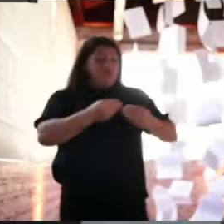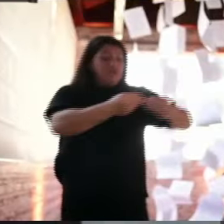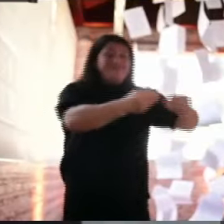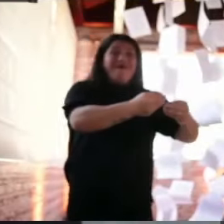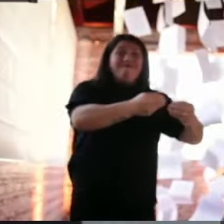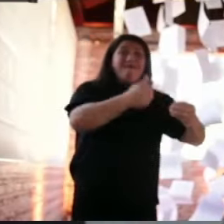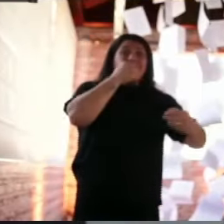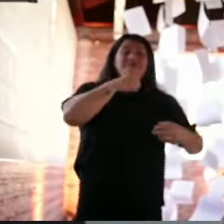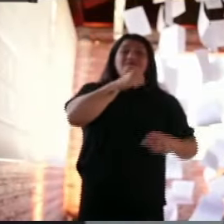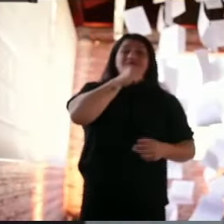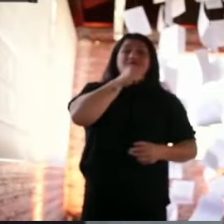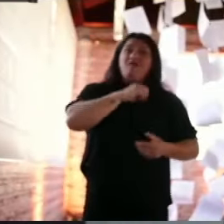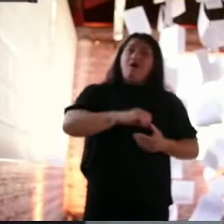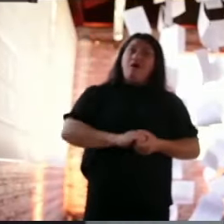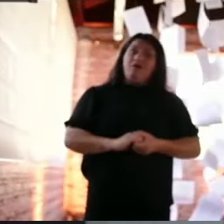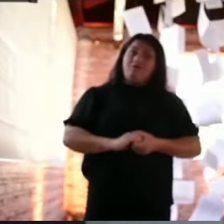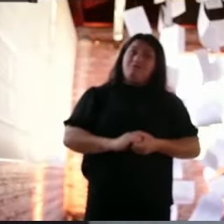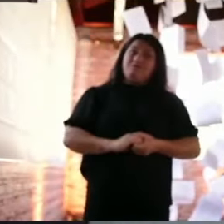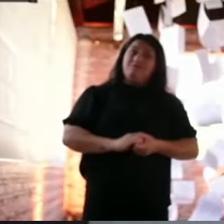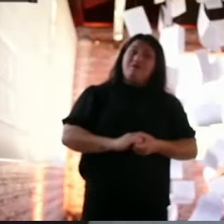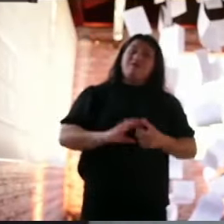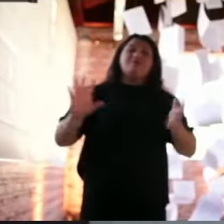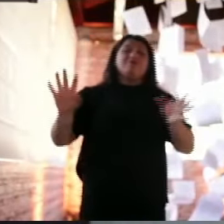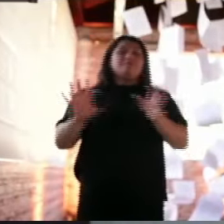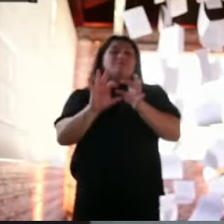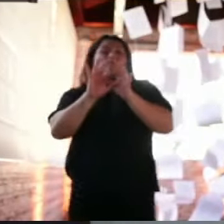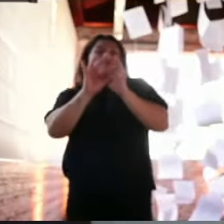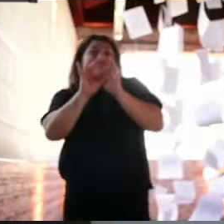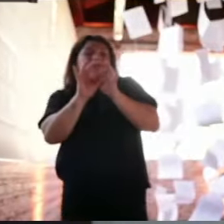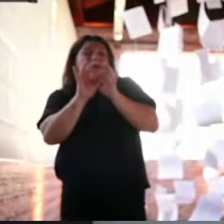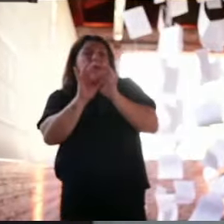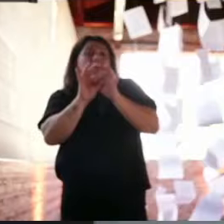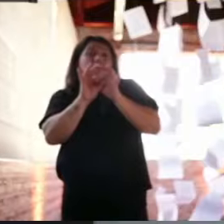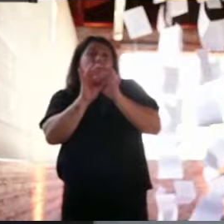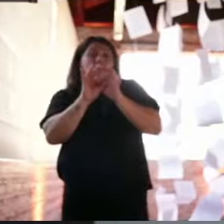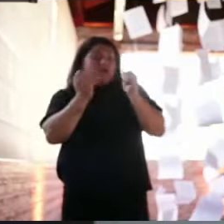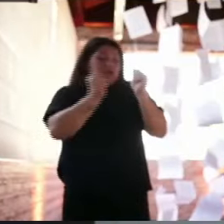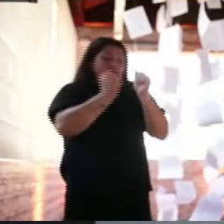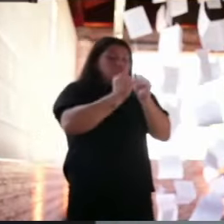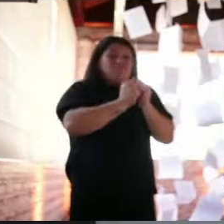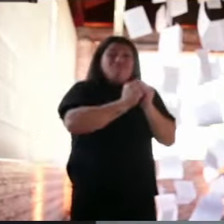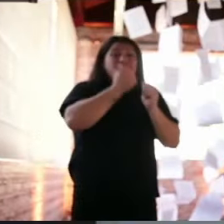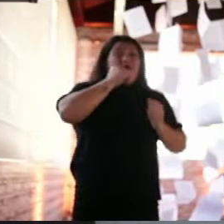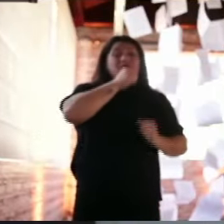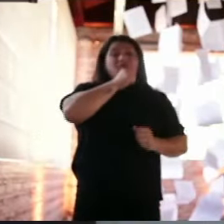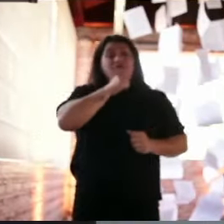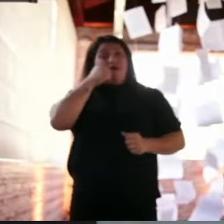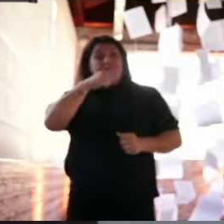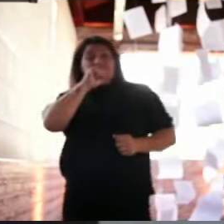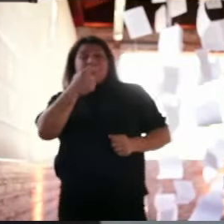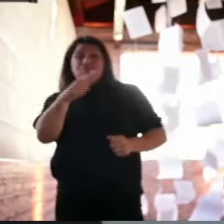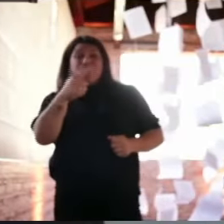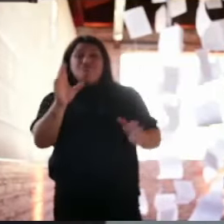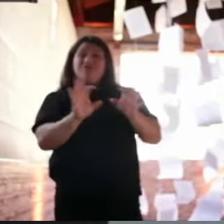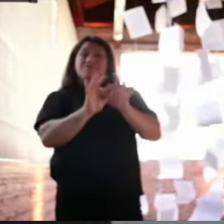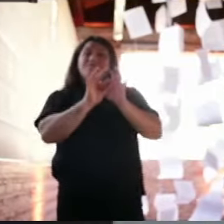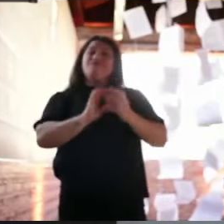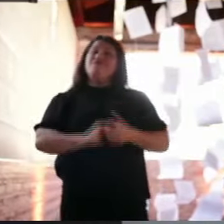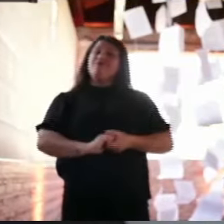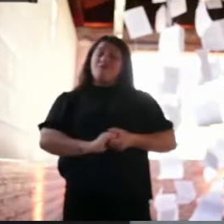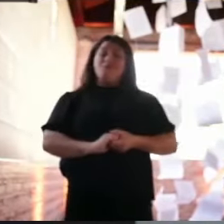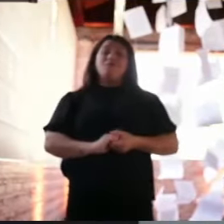e esse vínculo que a gente chama de materno era feito com as outras mulheres a gente vai dizer que essa população